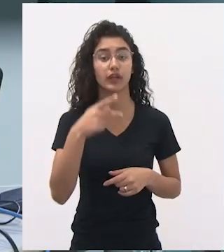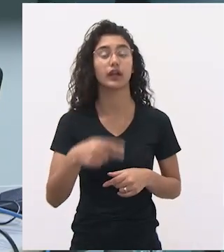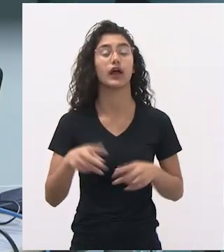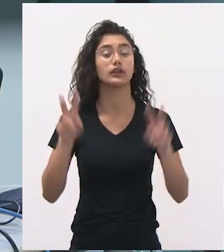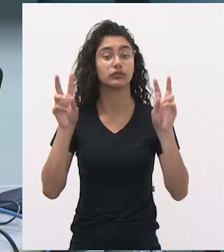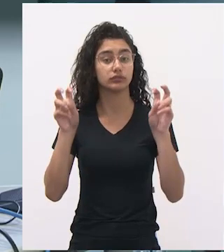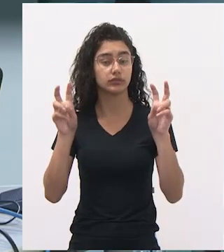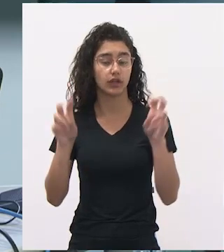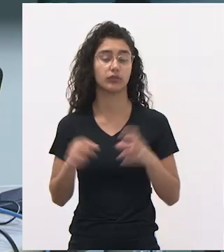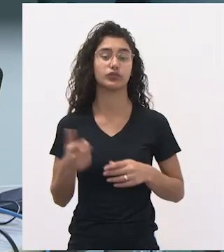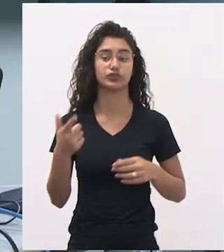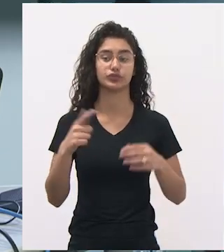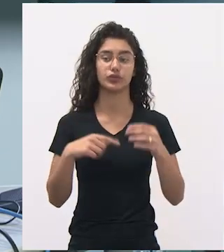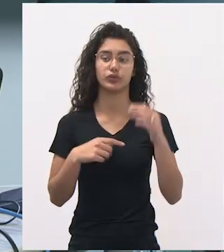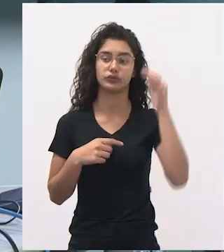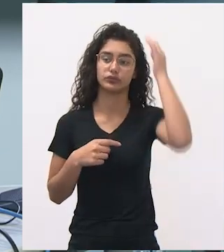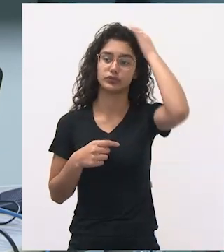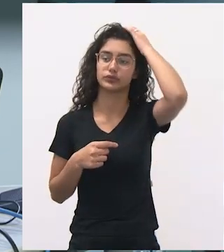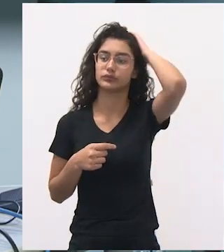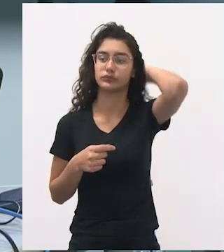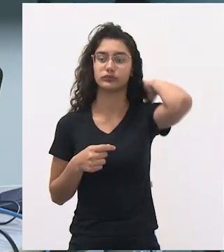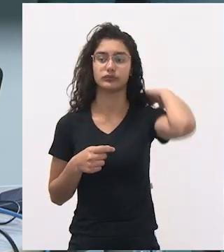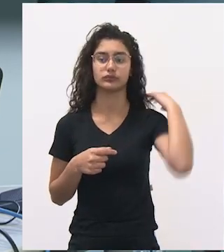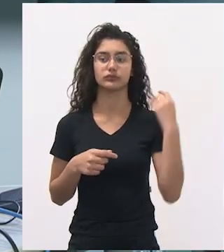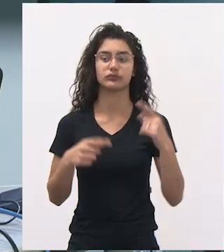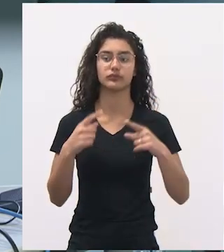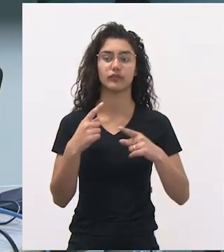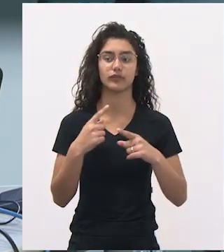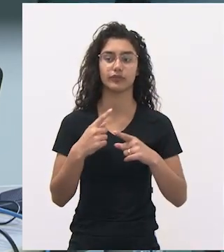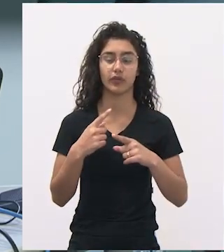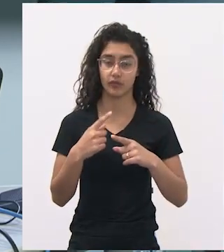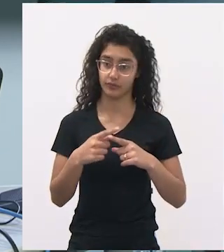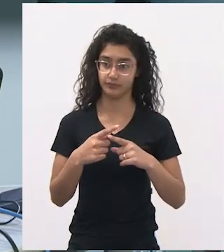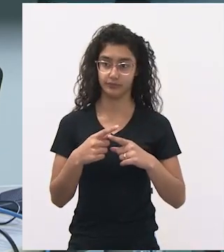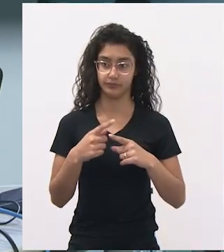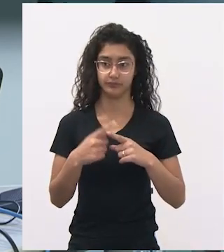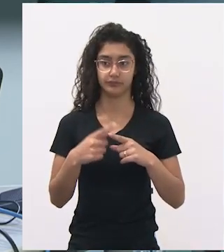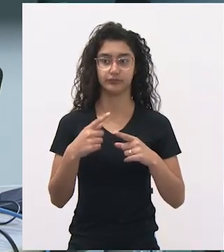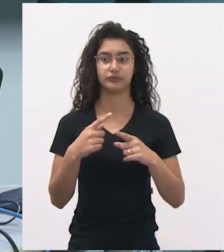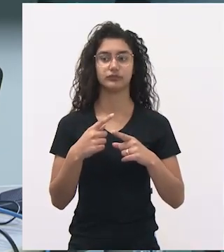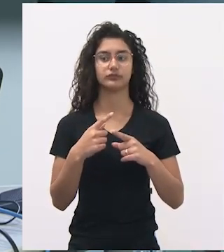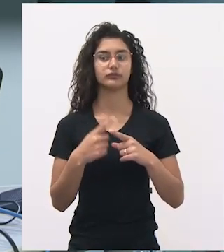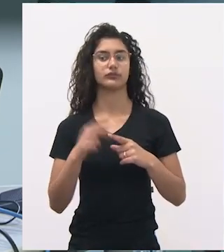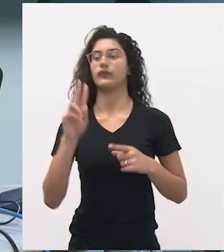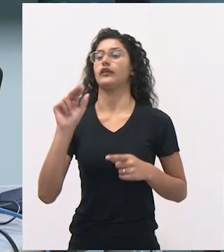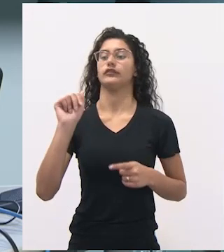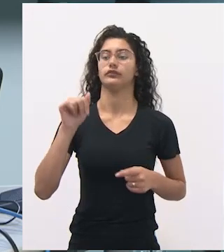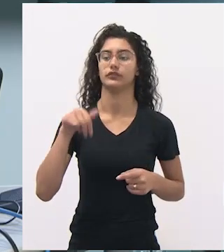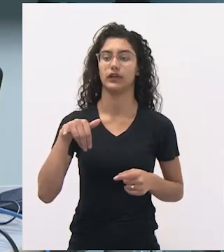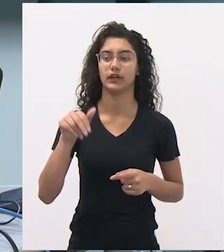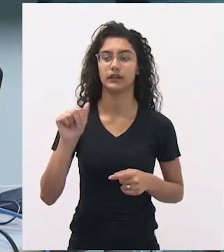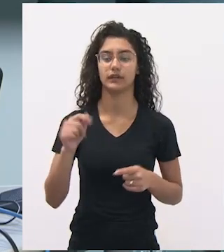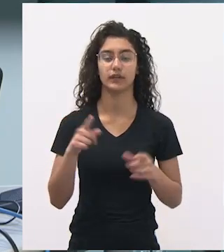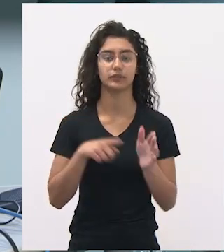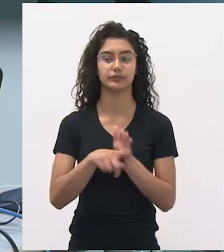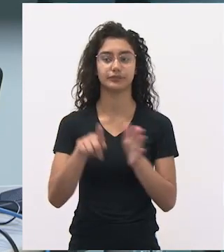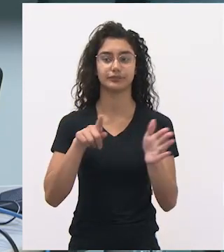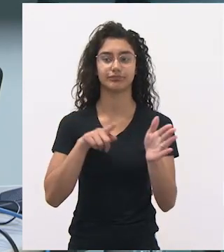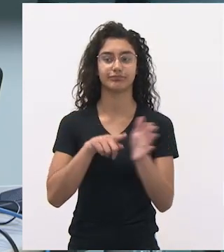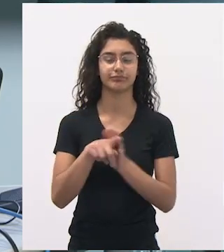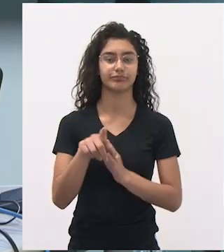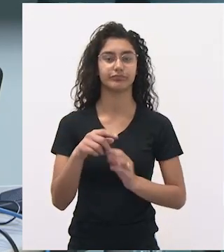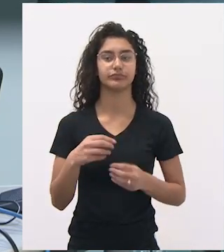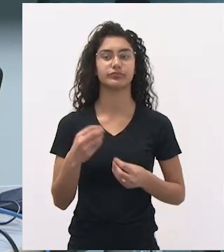nessa conversa. A professora Vânia coloca se é possível ter a formação novamente da